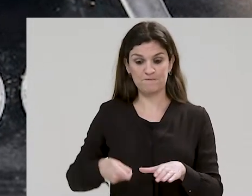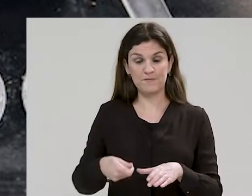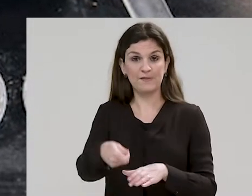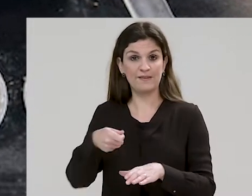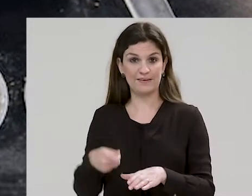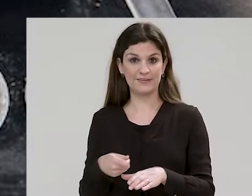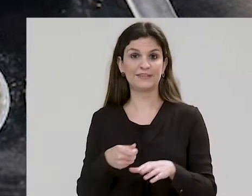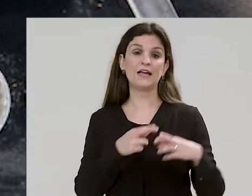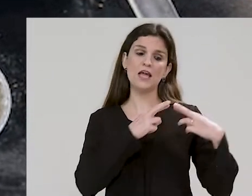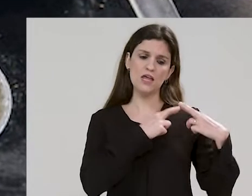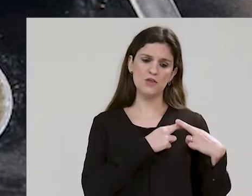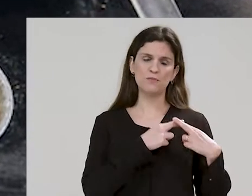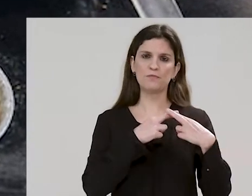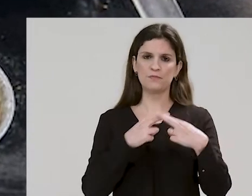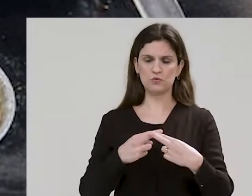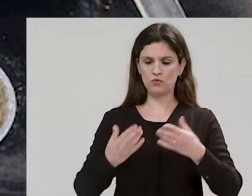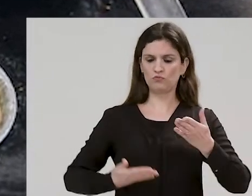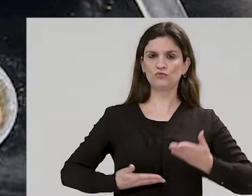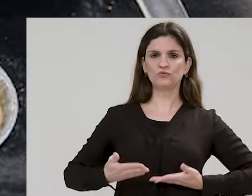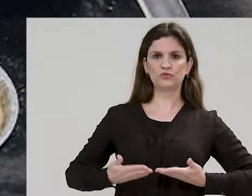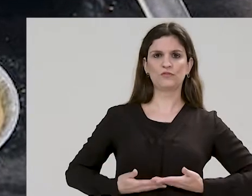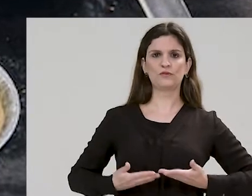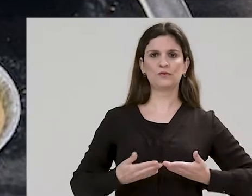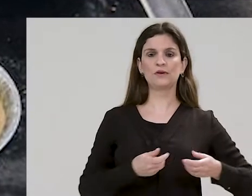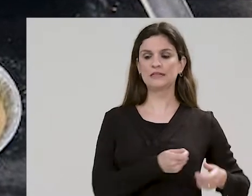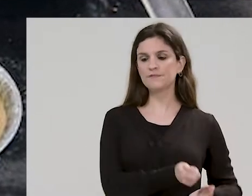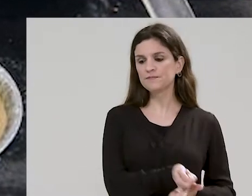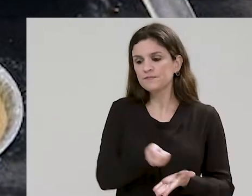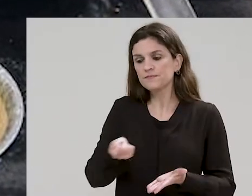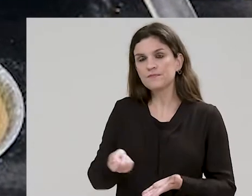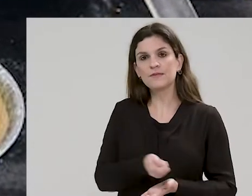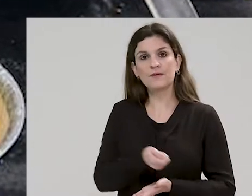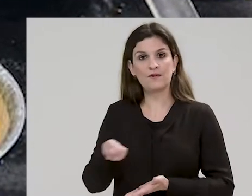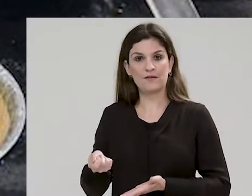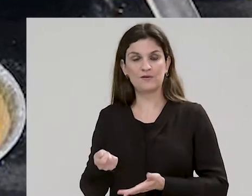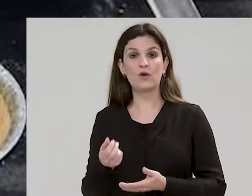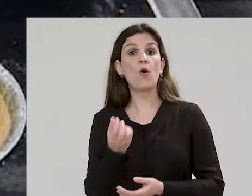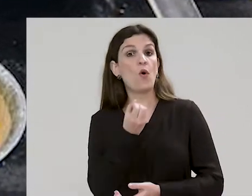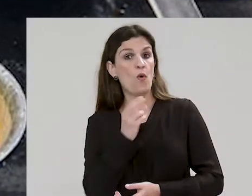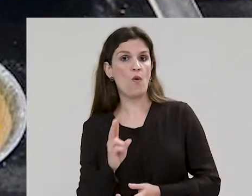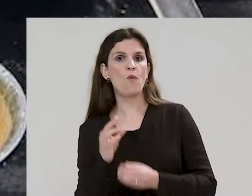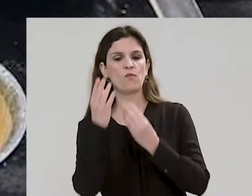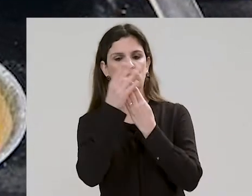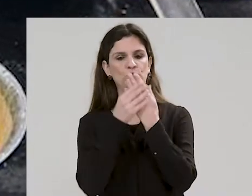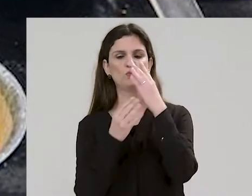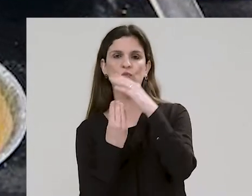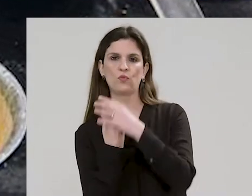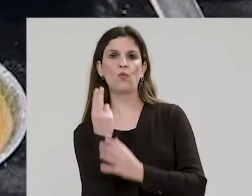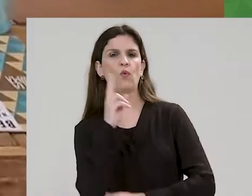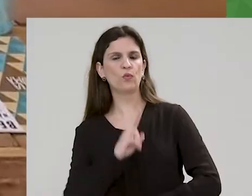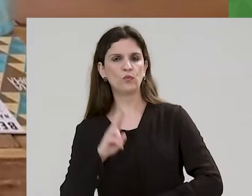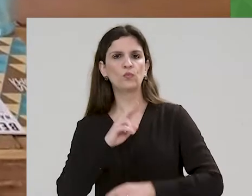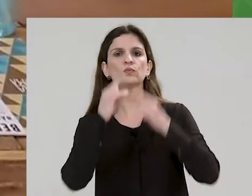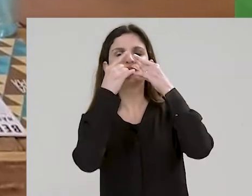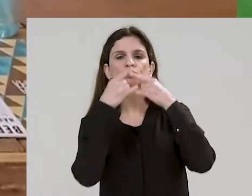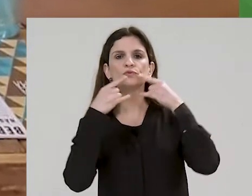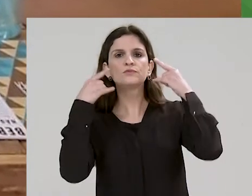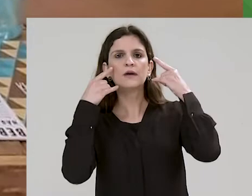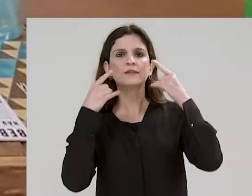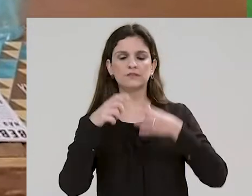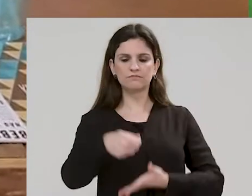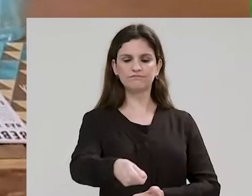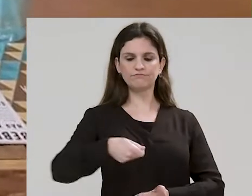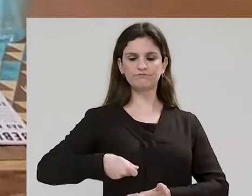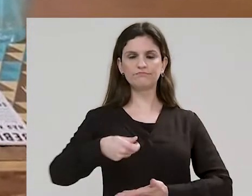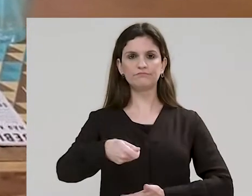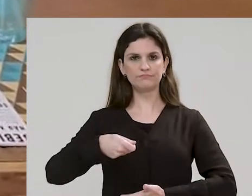seja disponibilizado um funcionário específico para servir os clientes, ou seja ofertado aos clientes máscaras e